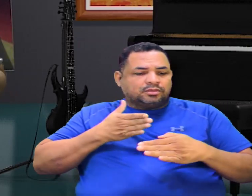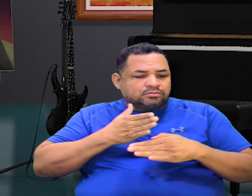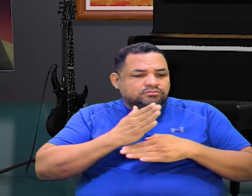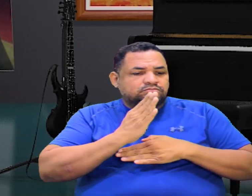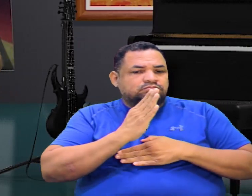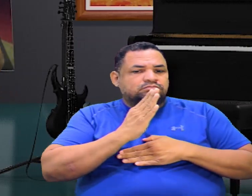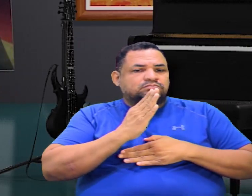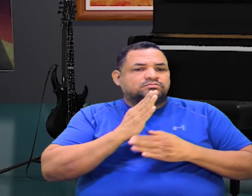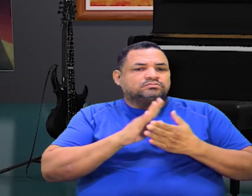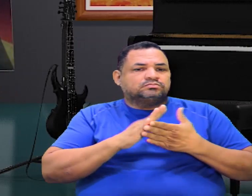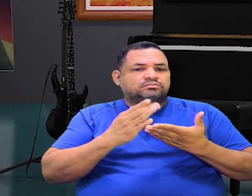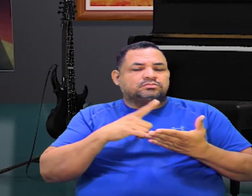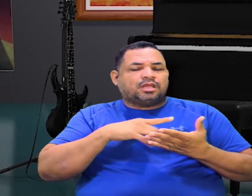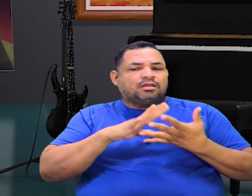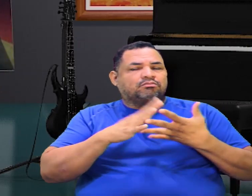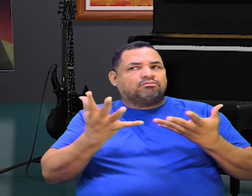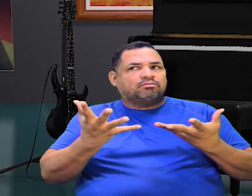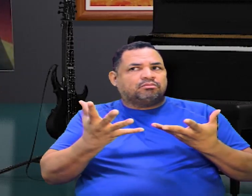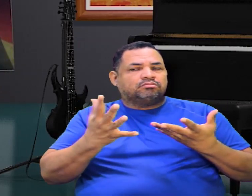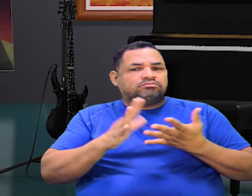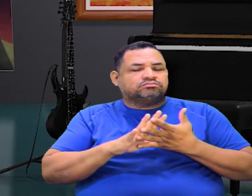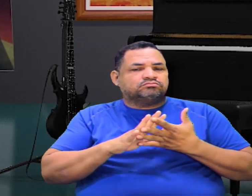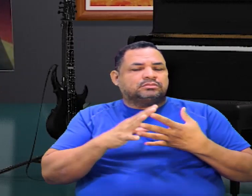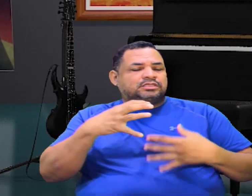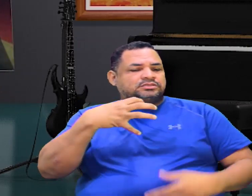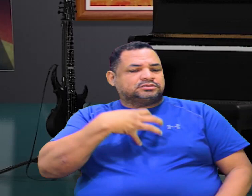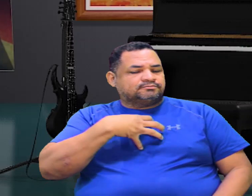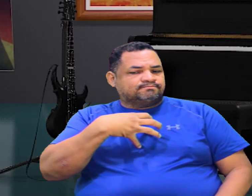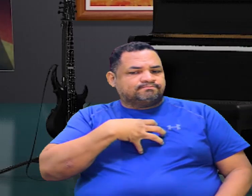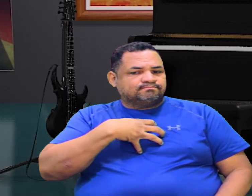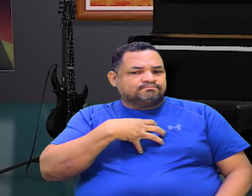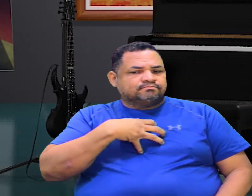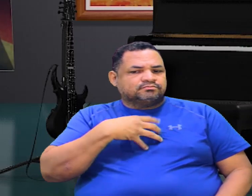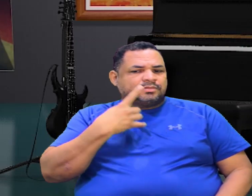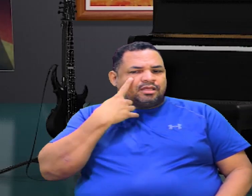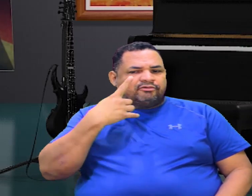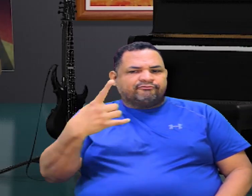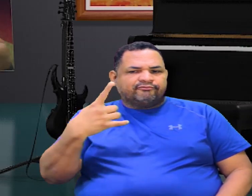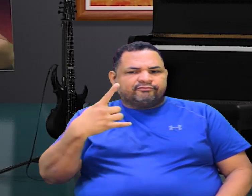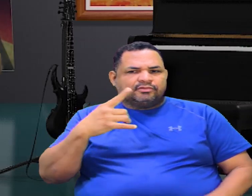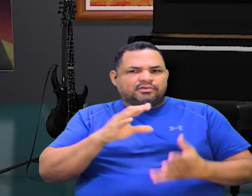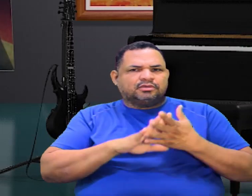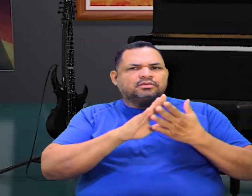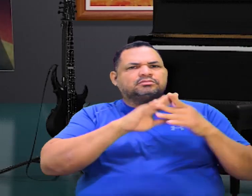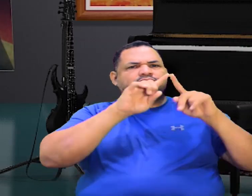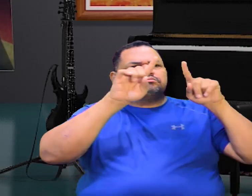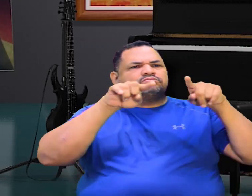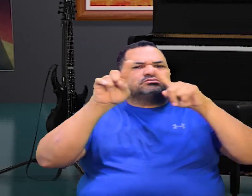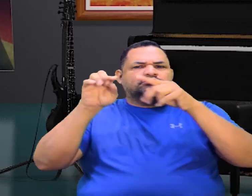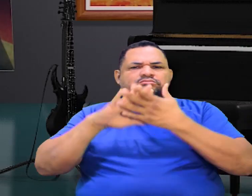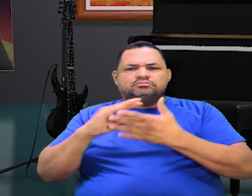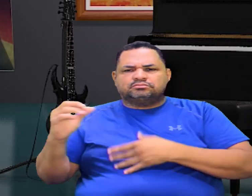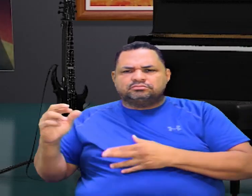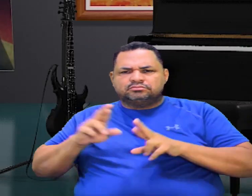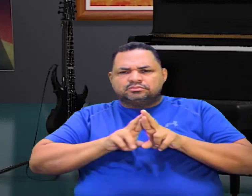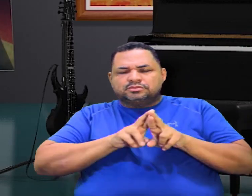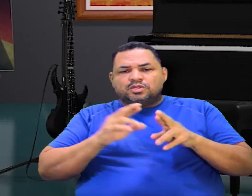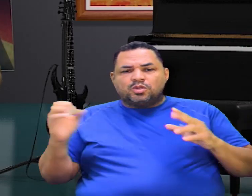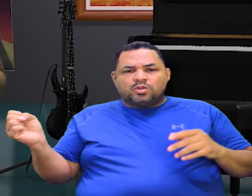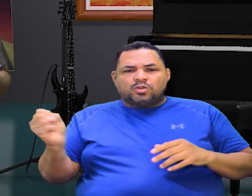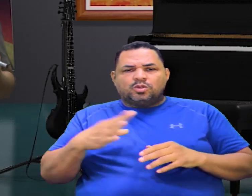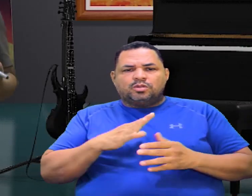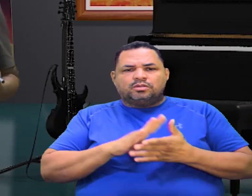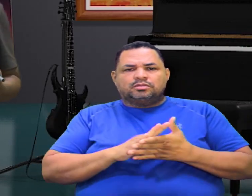vão já dispostas a a sentir a ver coisas novas ou com aquele espírito né E aí o